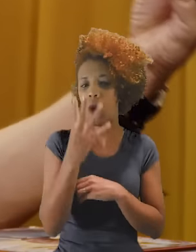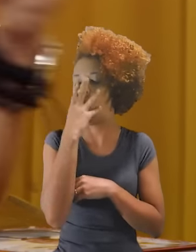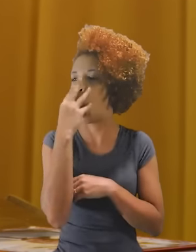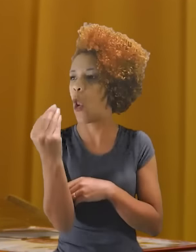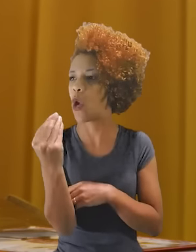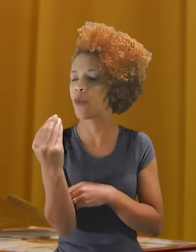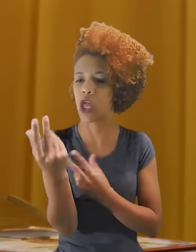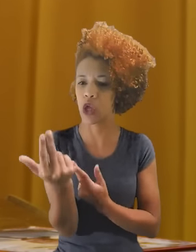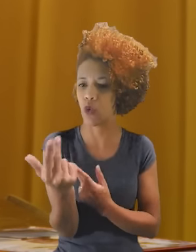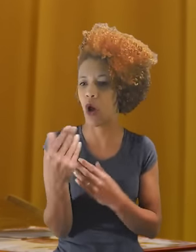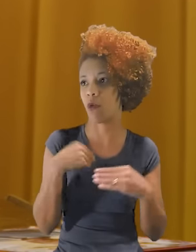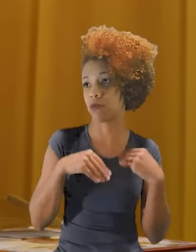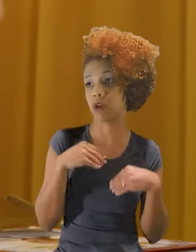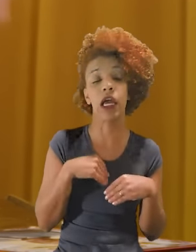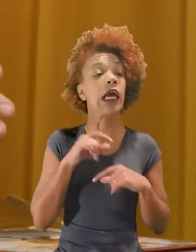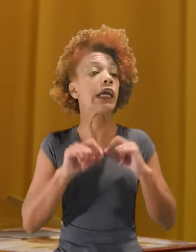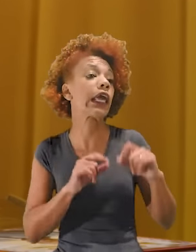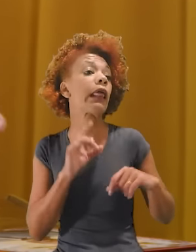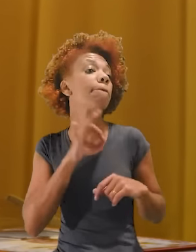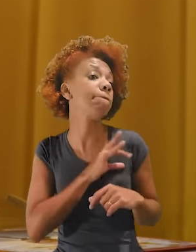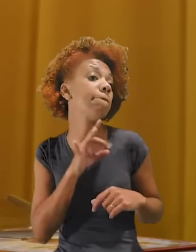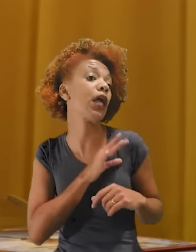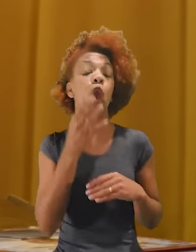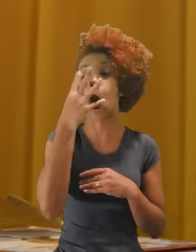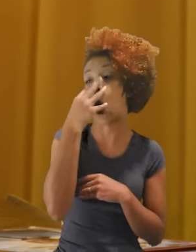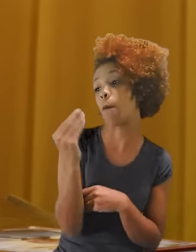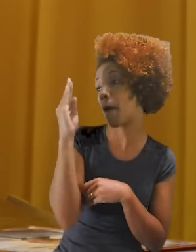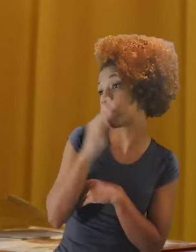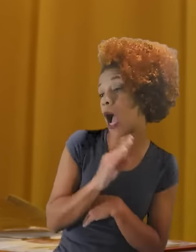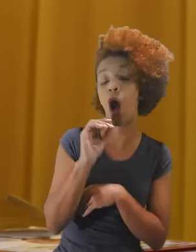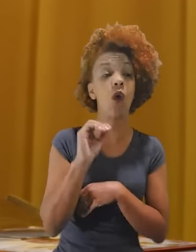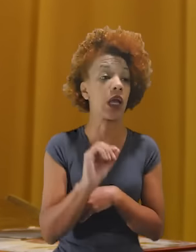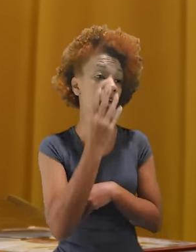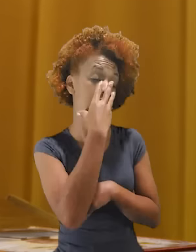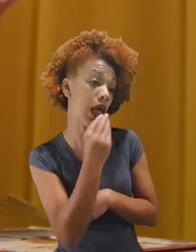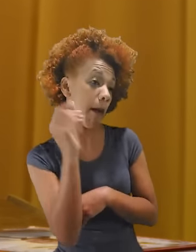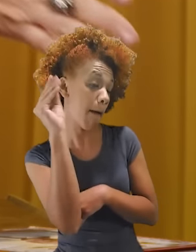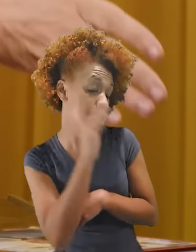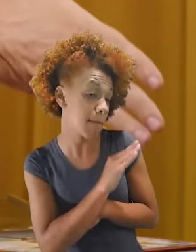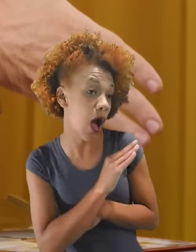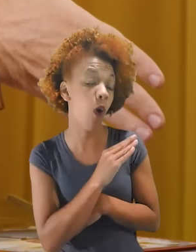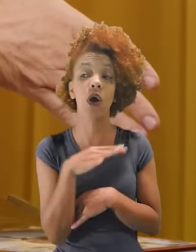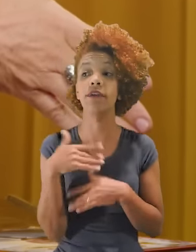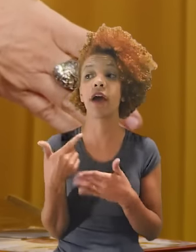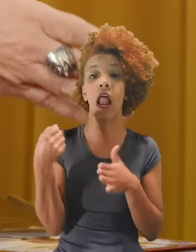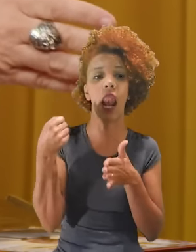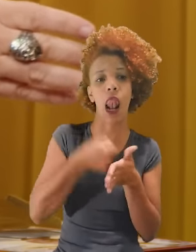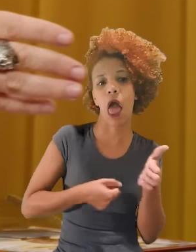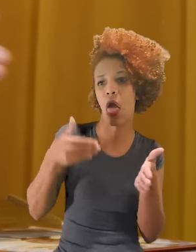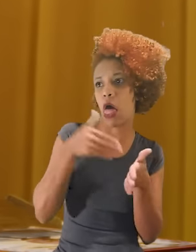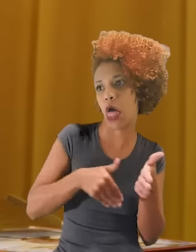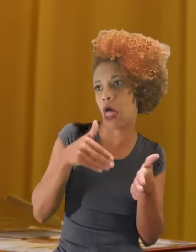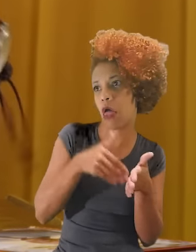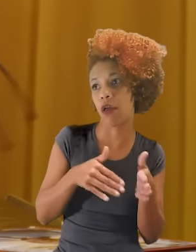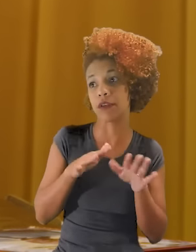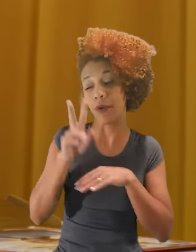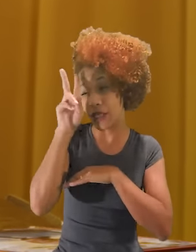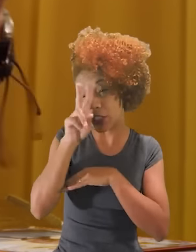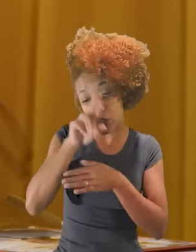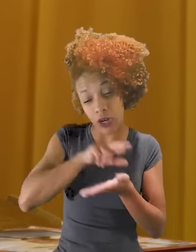como se fosse a depressão. E a música, quem tem medo do lobo mau, quem tem medo da depressão, e vai pra luta. Uau. Então assim, cara, é